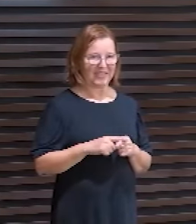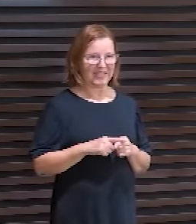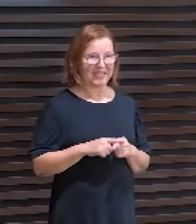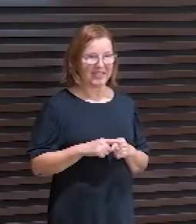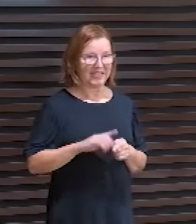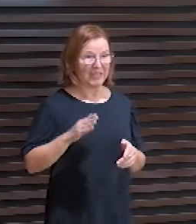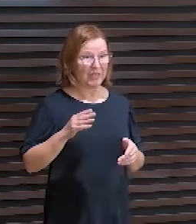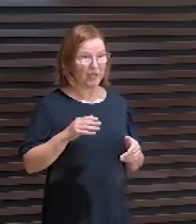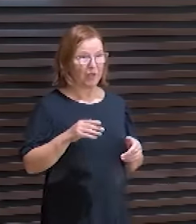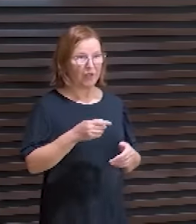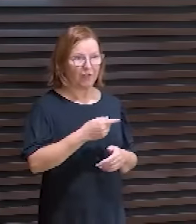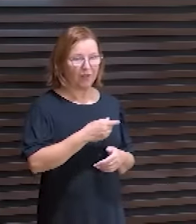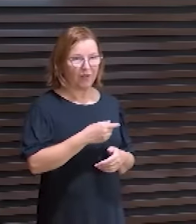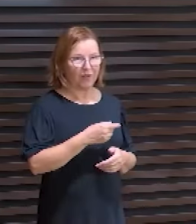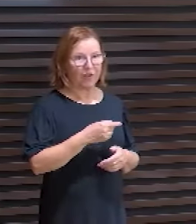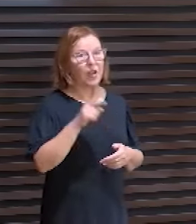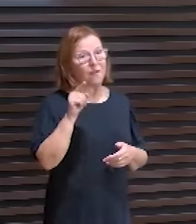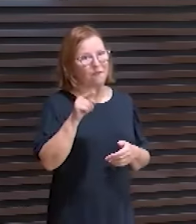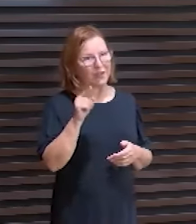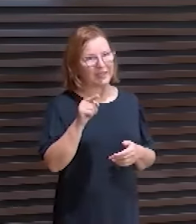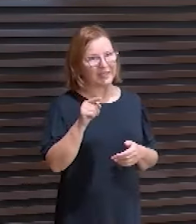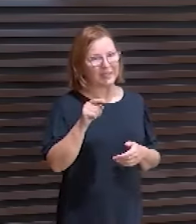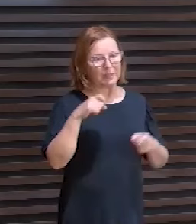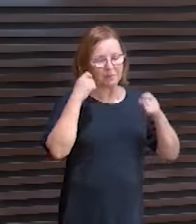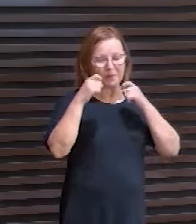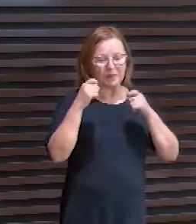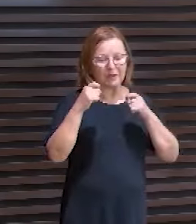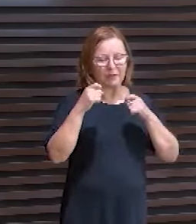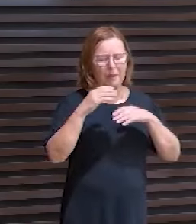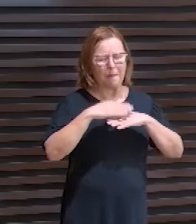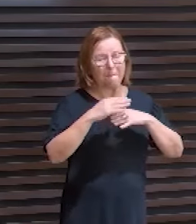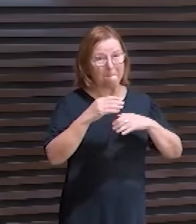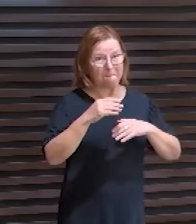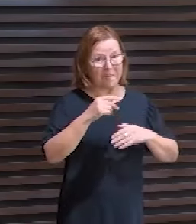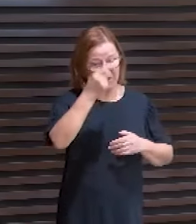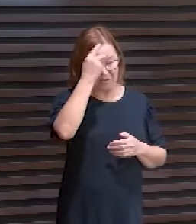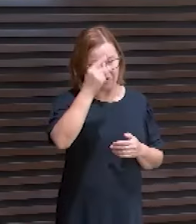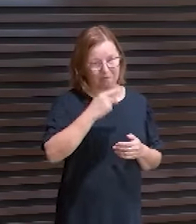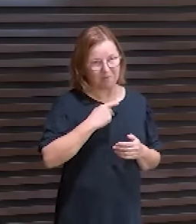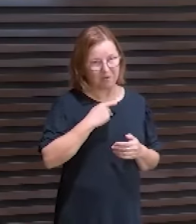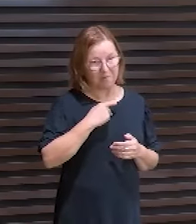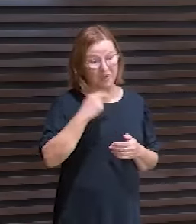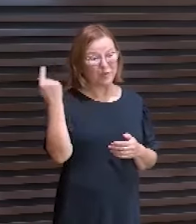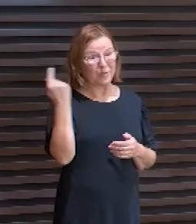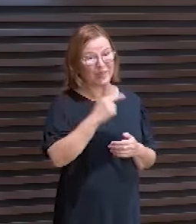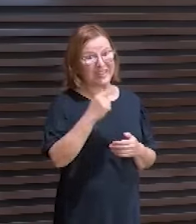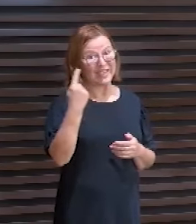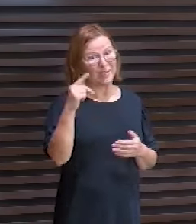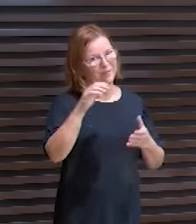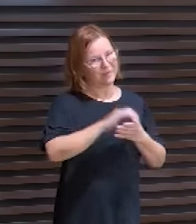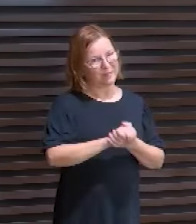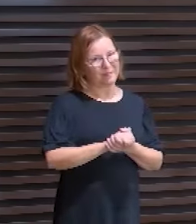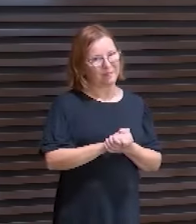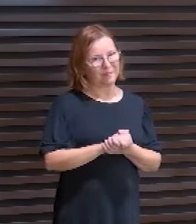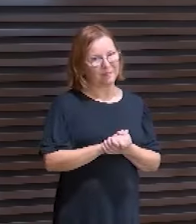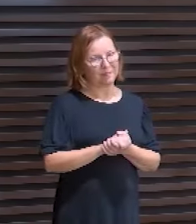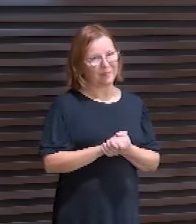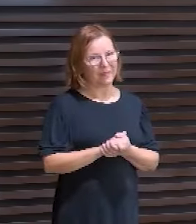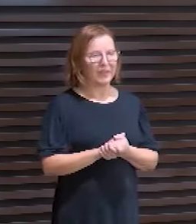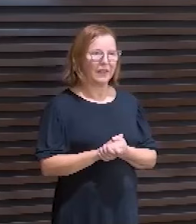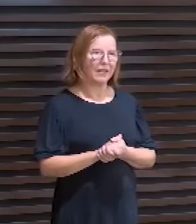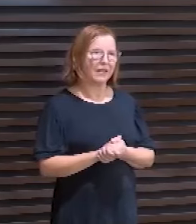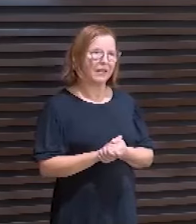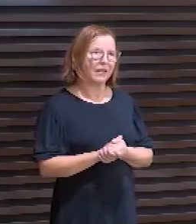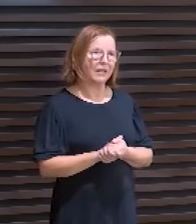levando mais em conta você do que o seu cônjuge mais em conta o seu bem-estar a